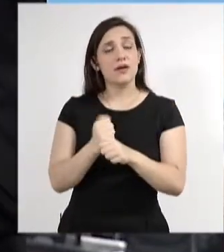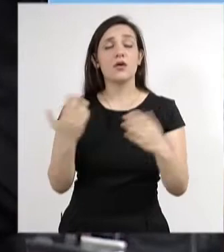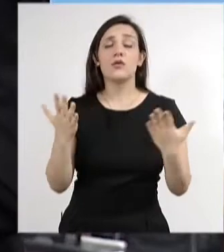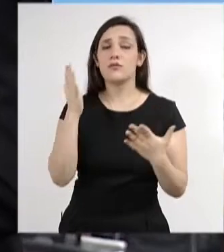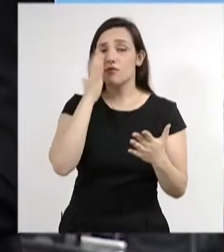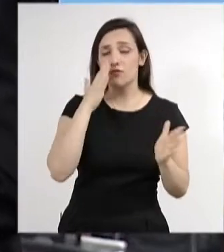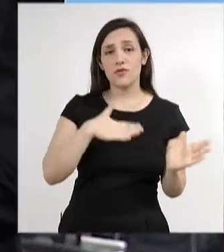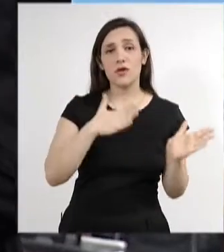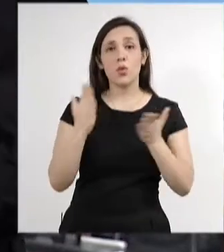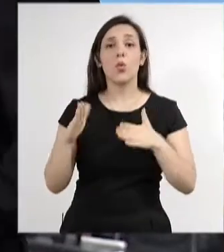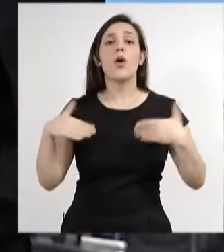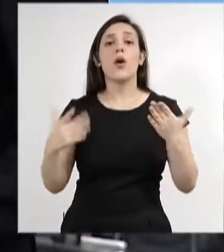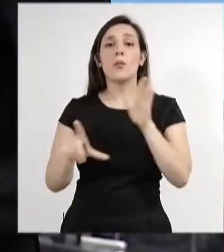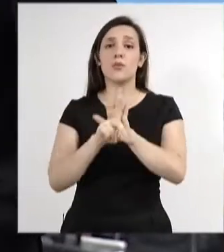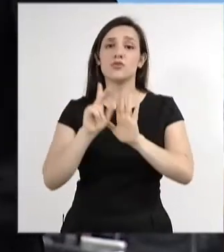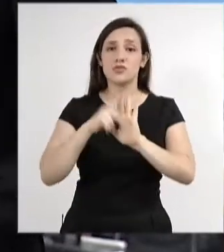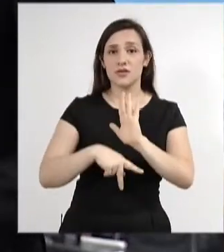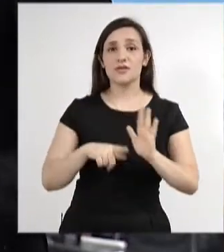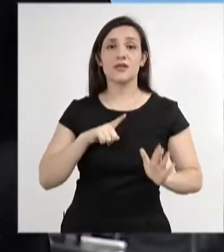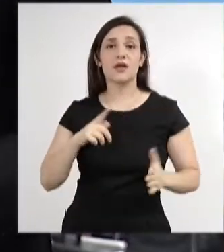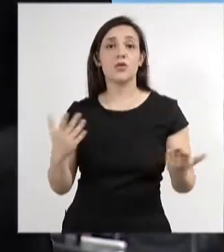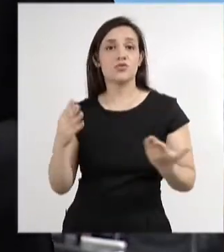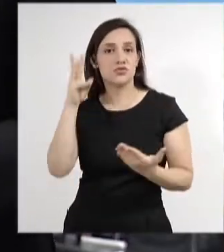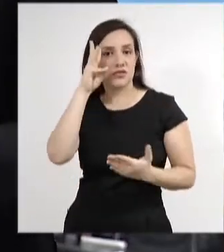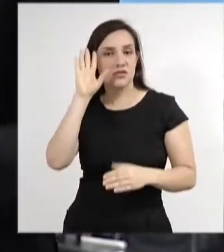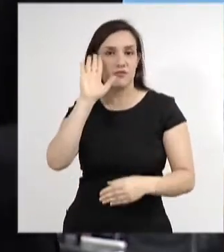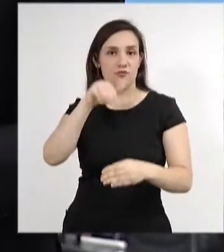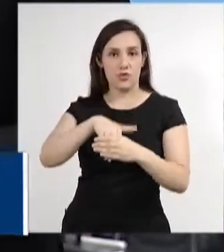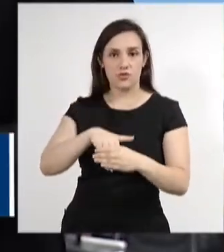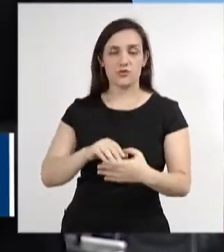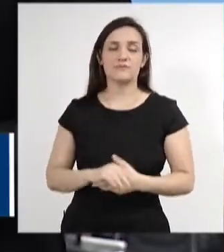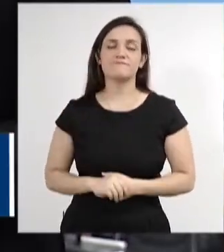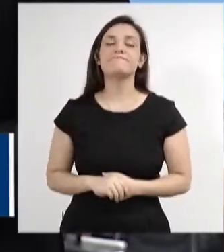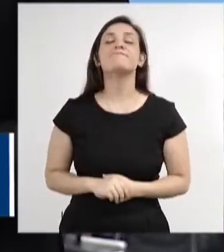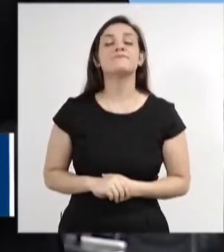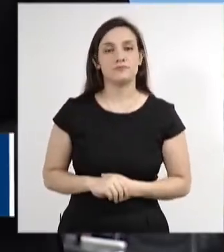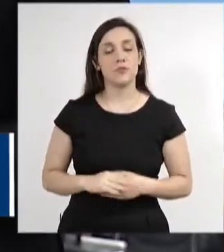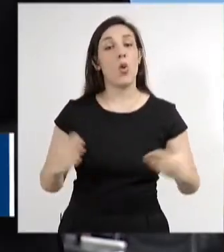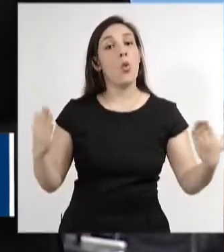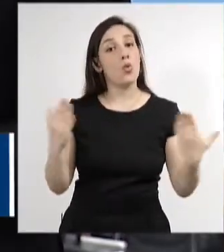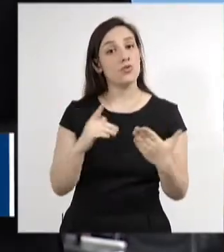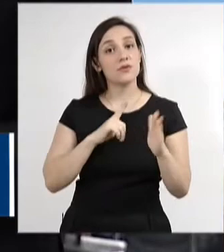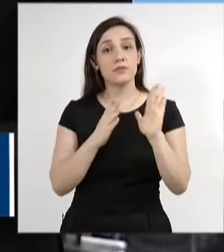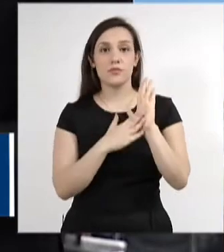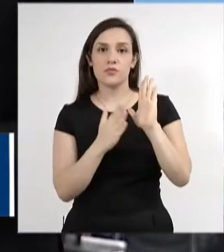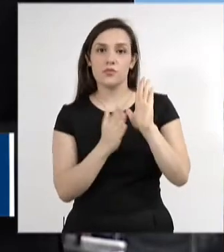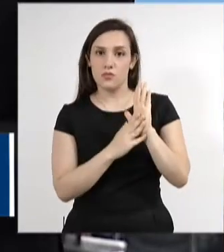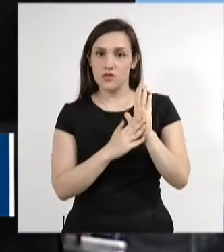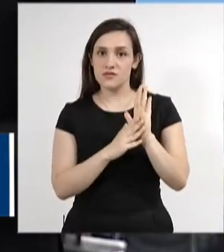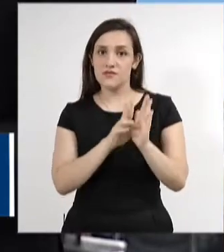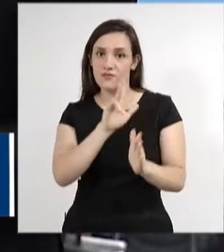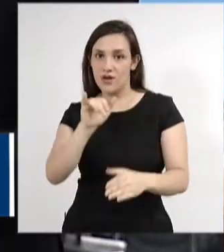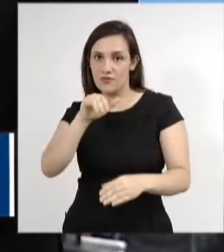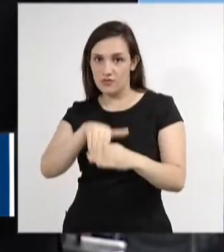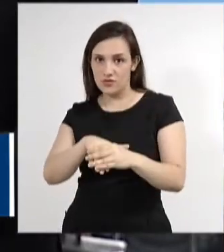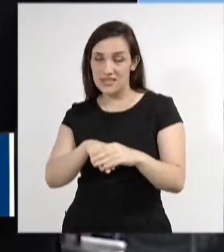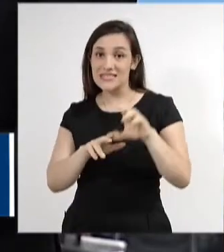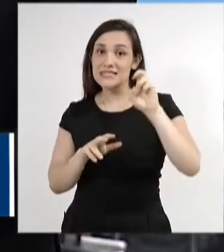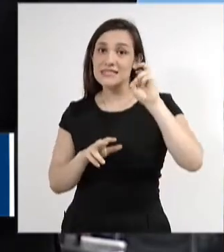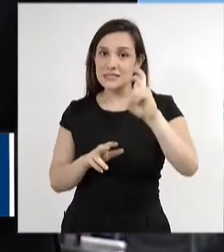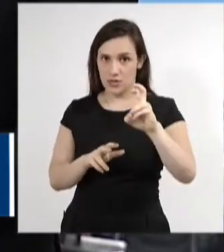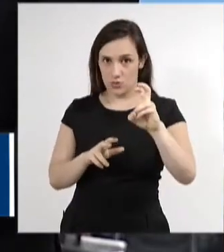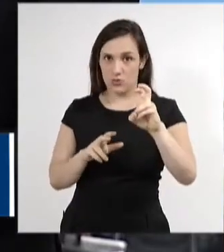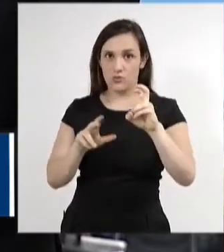estão pautados para a sessão desta terça-feira. Exatamente, Kleber. E para hoje estão previstos a votação de 5